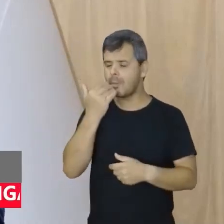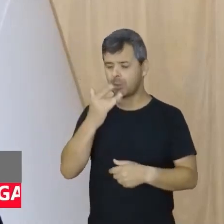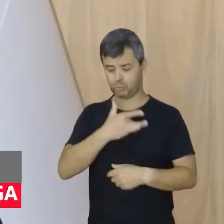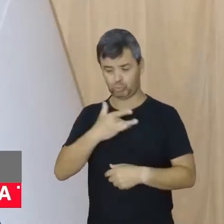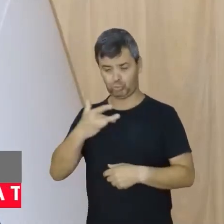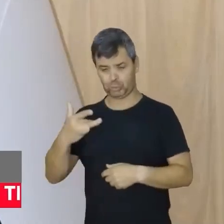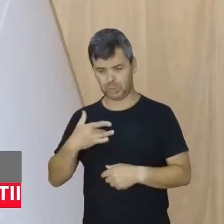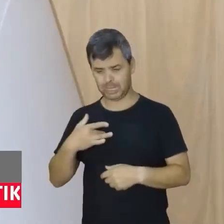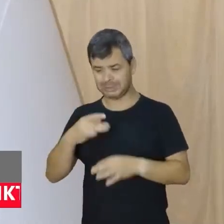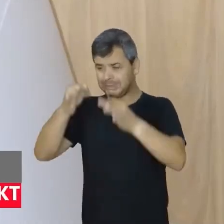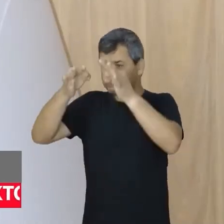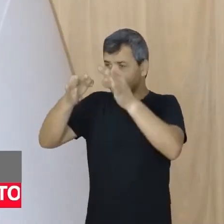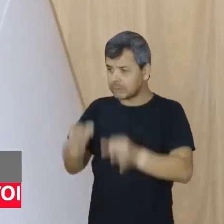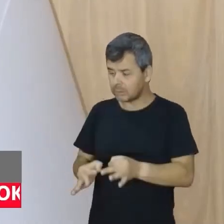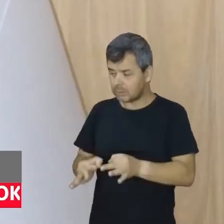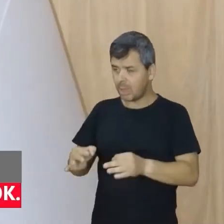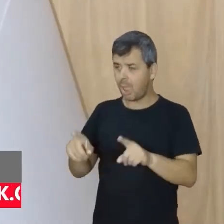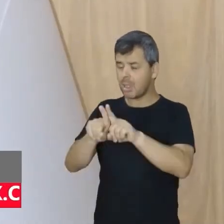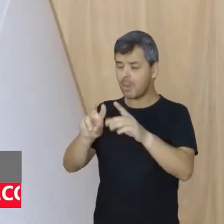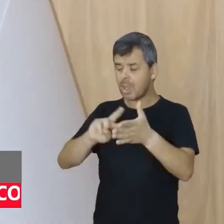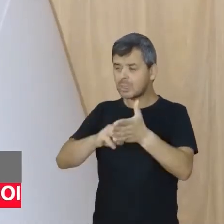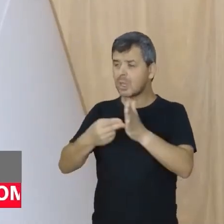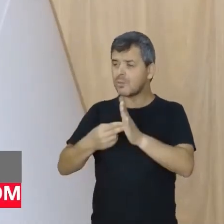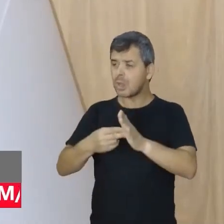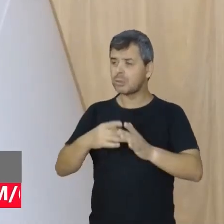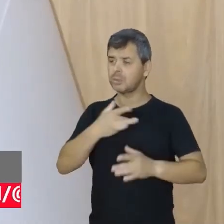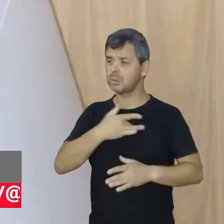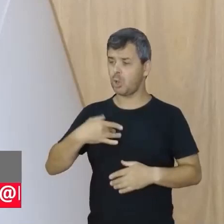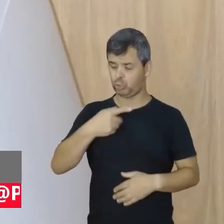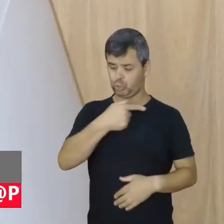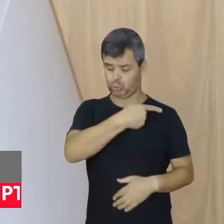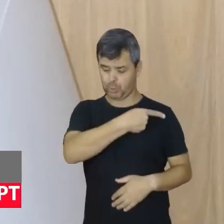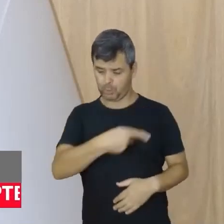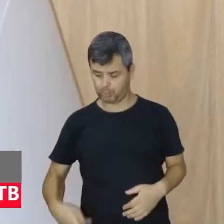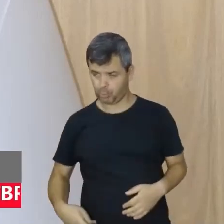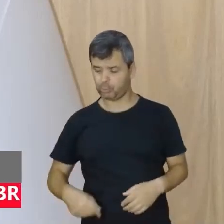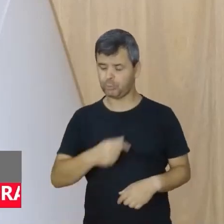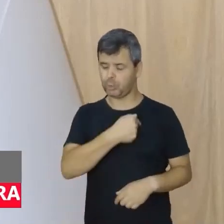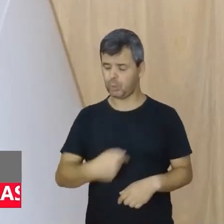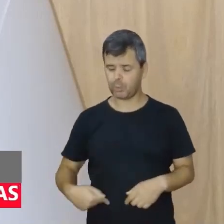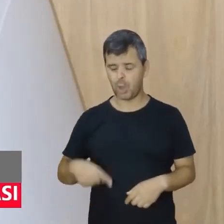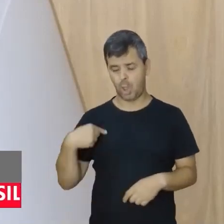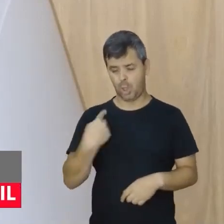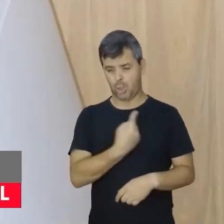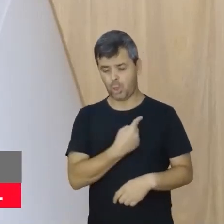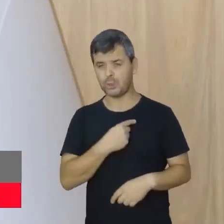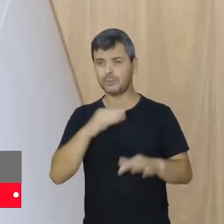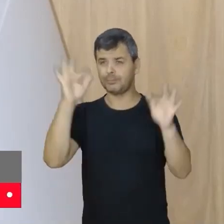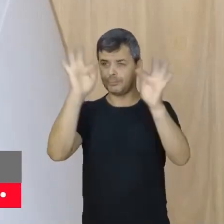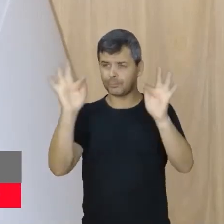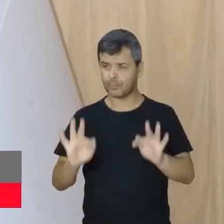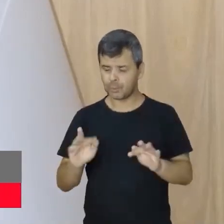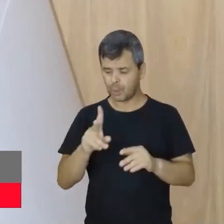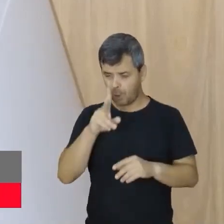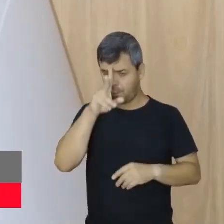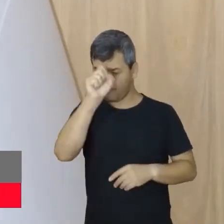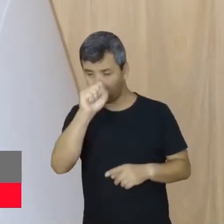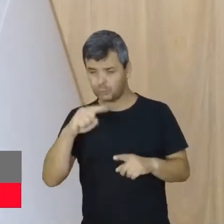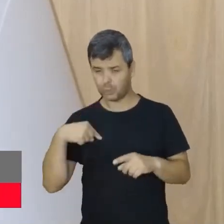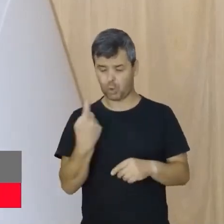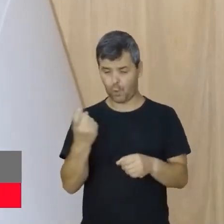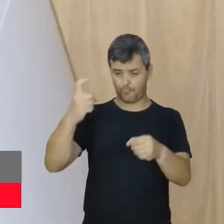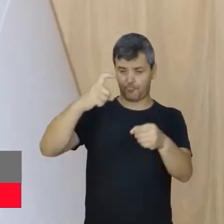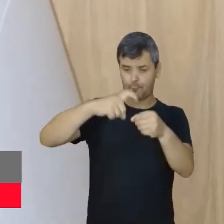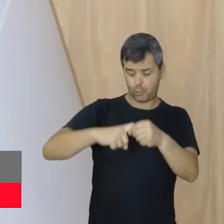alimentação correta é também sinônimo de saúde pública. Então, nós estamos muito felizes, o PA voltou com muita força,